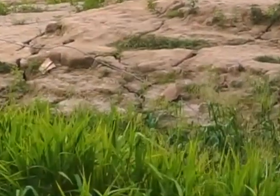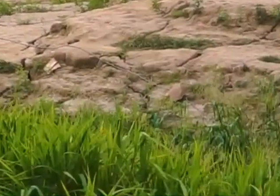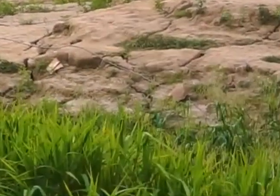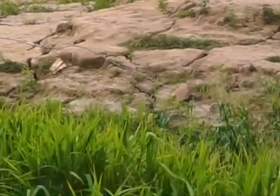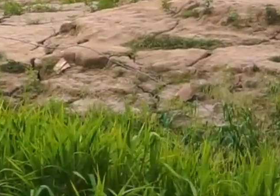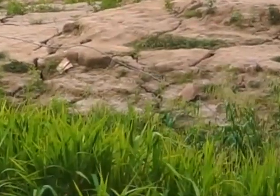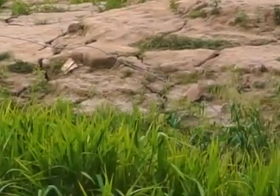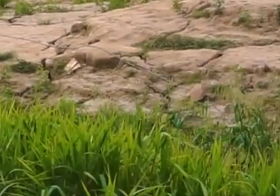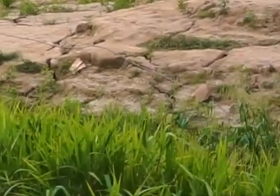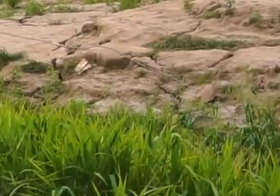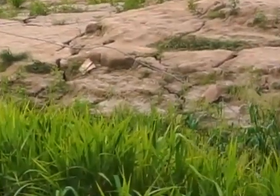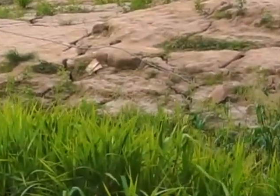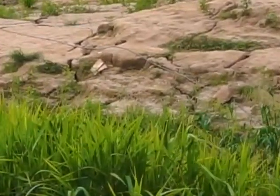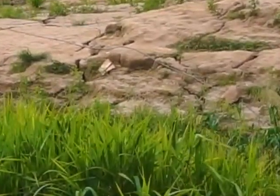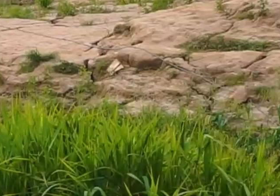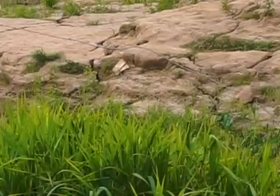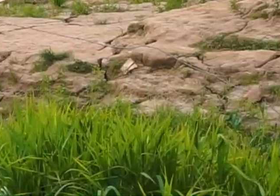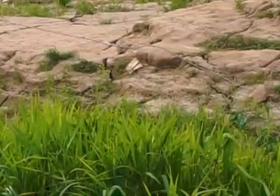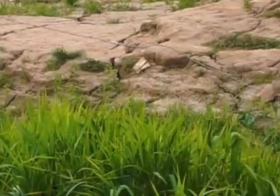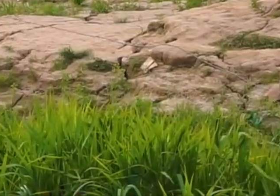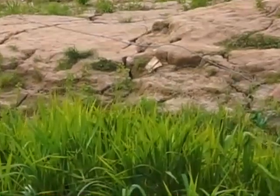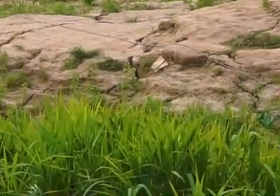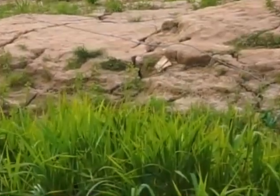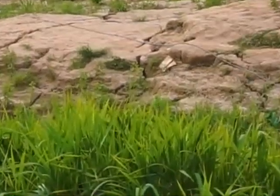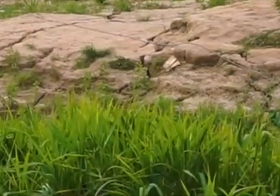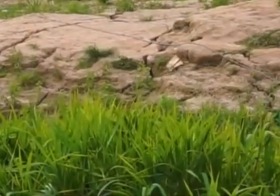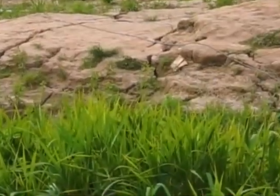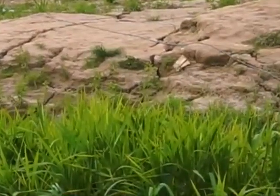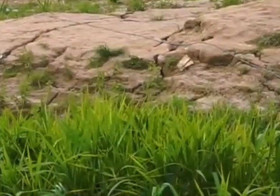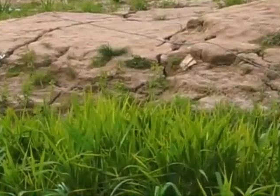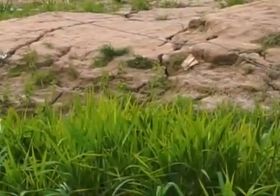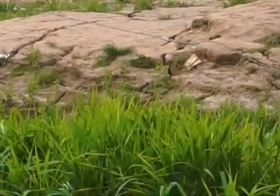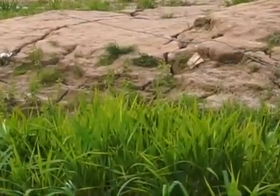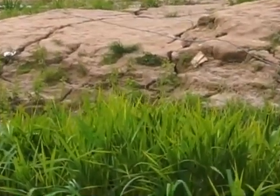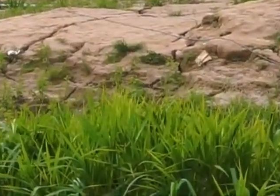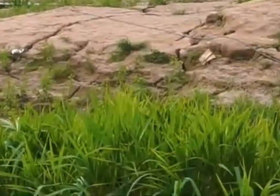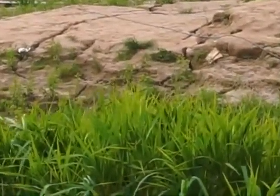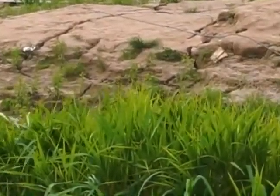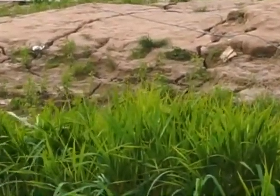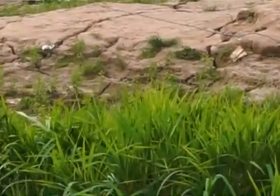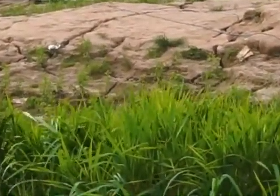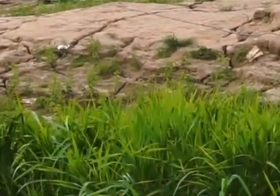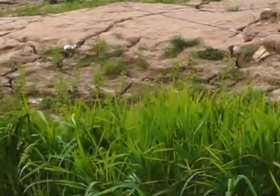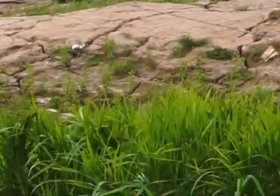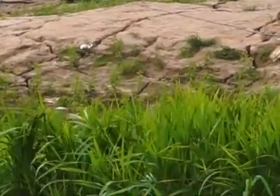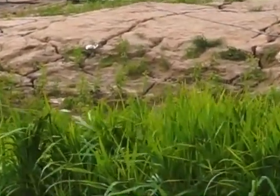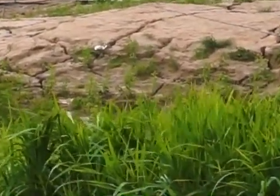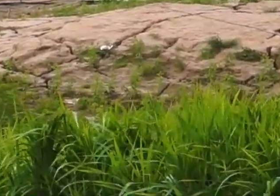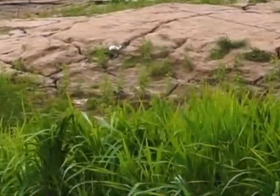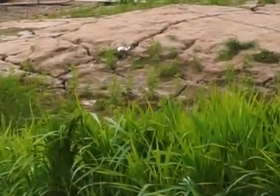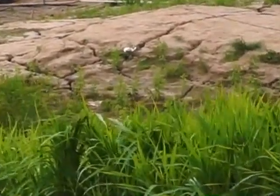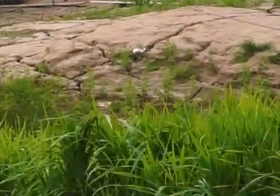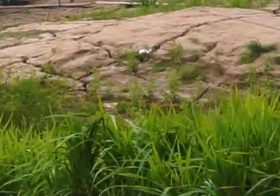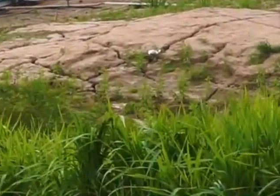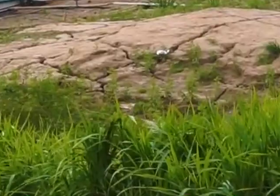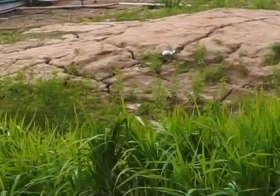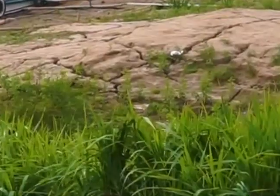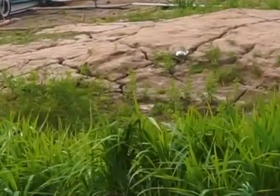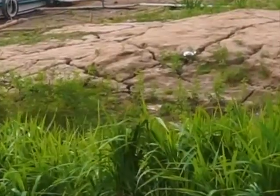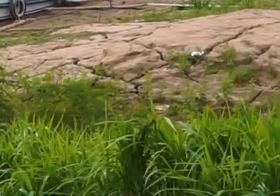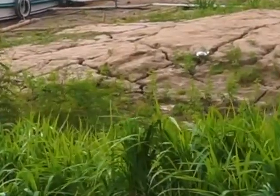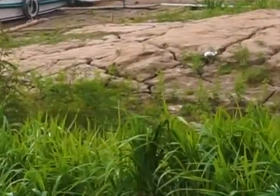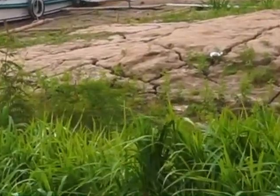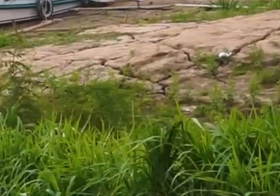Amazônia. Arimateia não é rodovia, é hidrovia. Ótimo, meu filho, ótimo, parabéns pela correção.